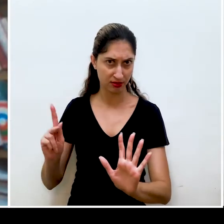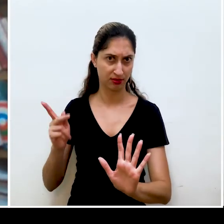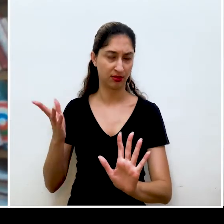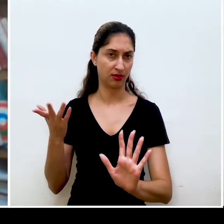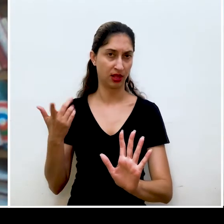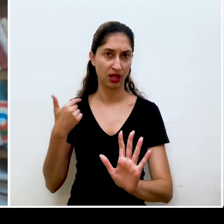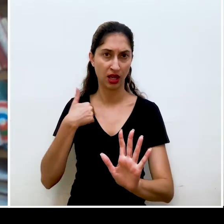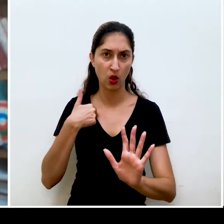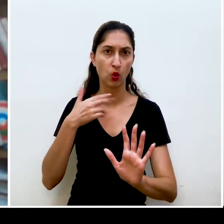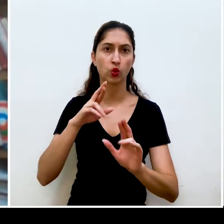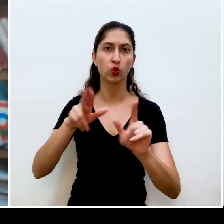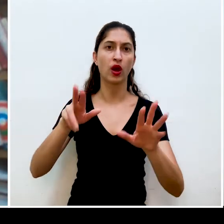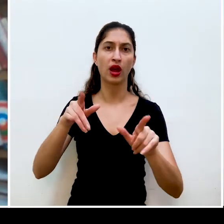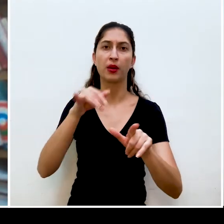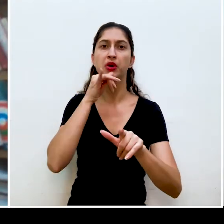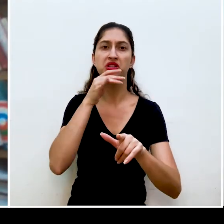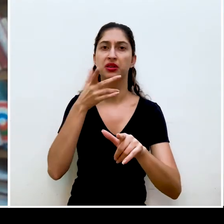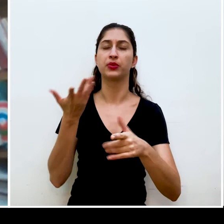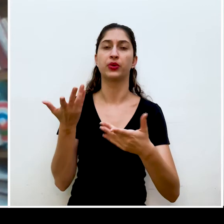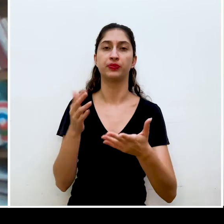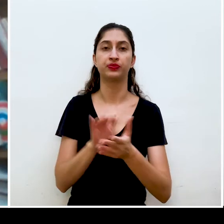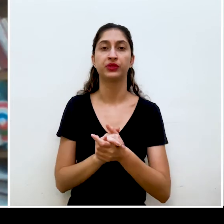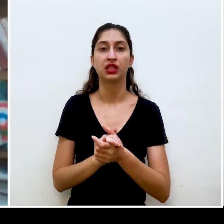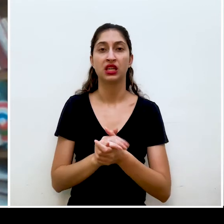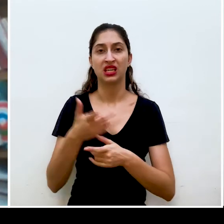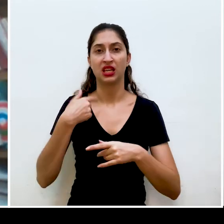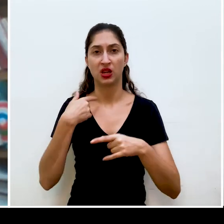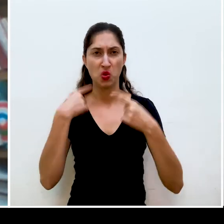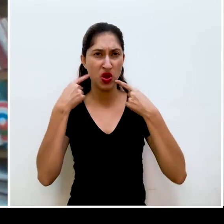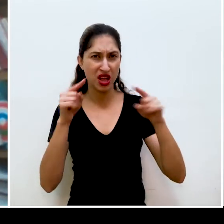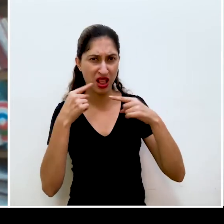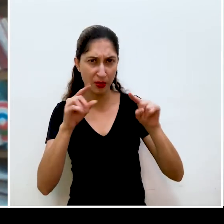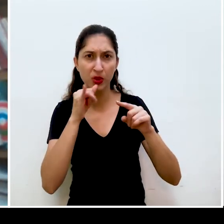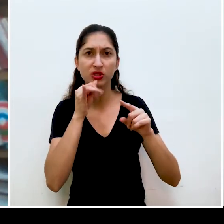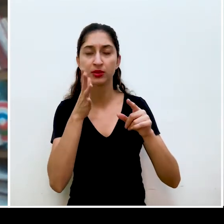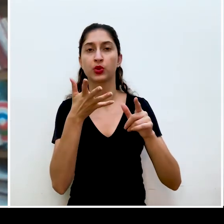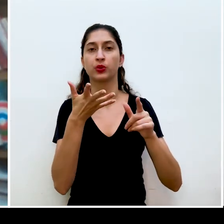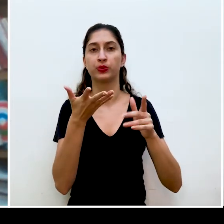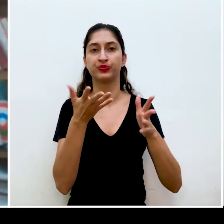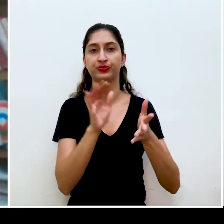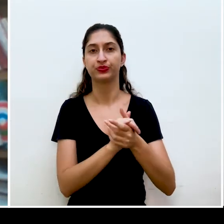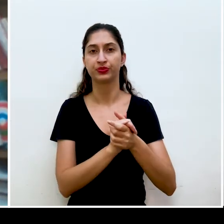que tem parte do princípio, né? Uma das críticas que eu faço à abordagem da língua de sinais é essa,